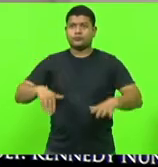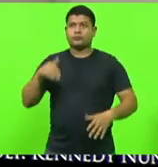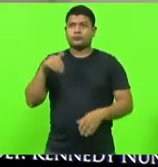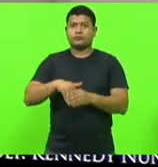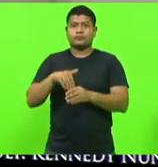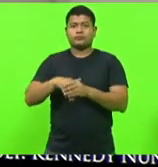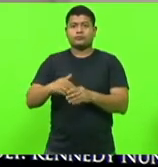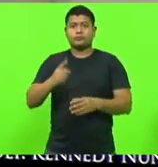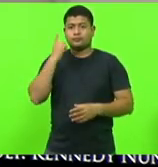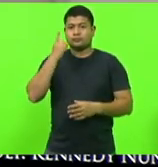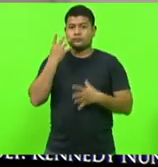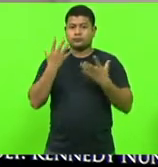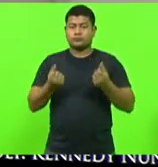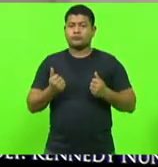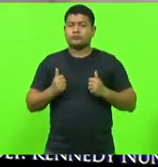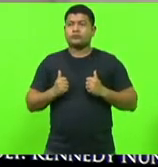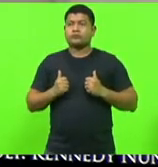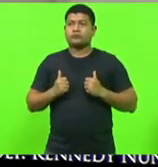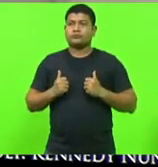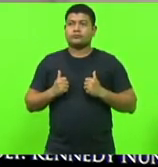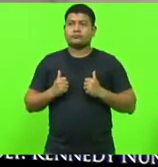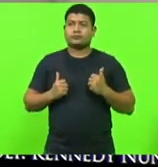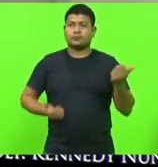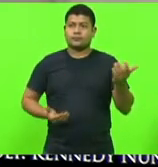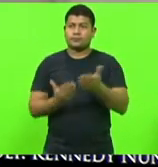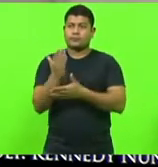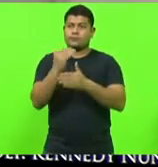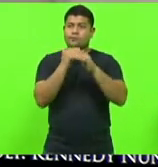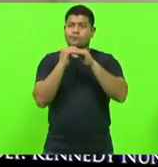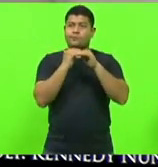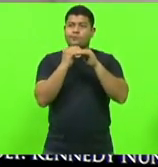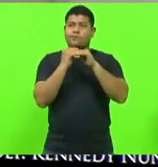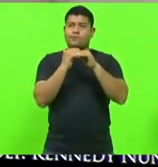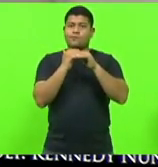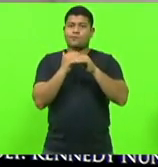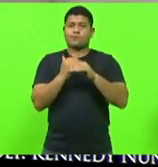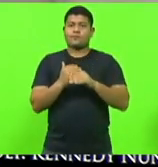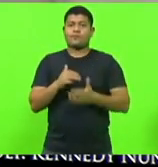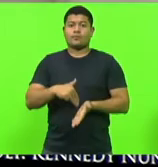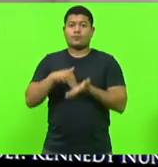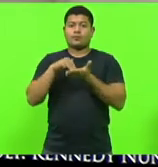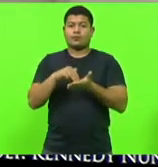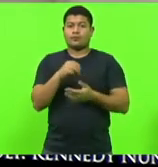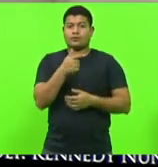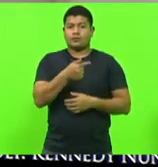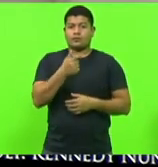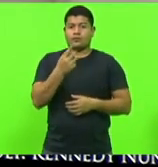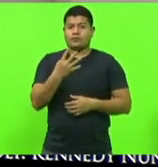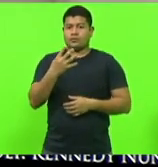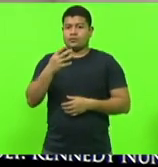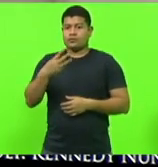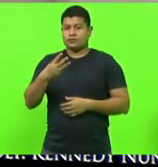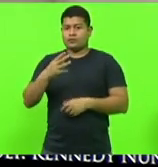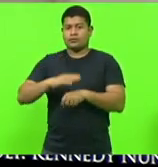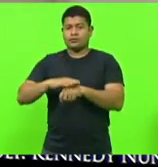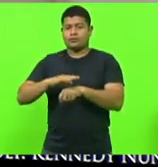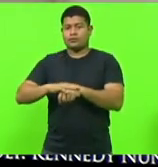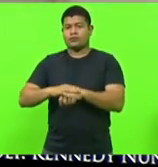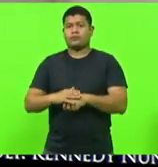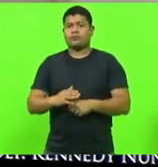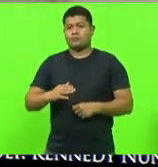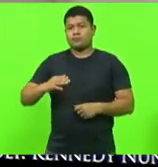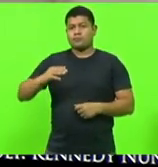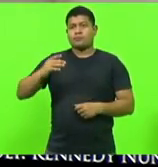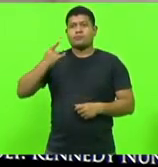Deputados que aprovam, permaneçam como se encontra. Aprovado por unanimidade. Moções. Moção 743, autor deputado Mauro de